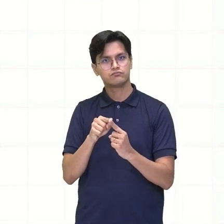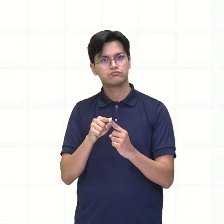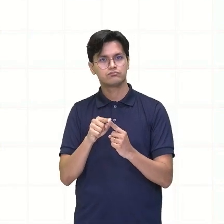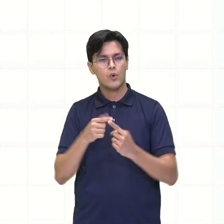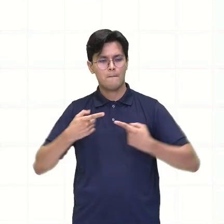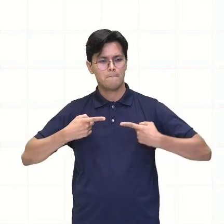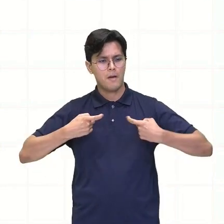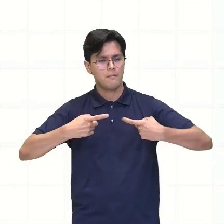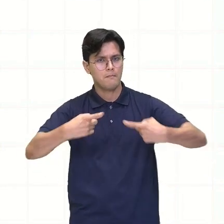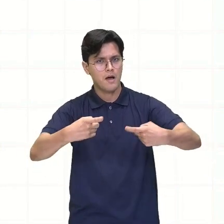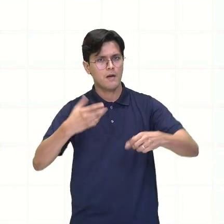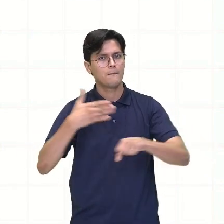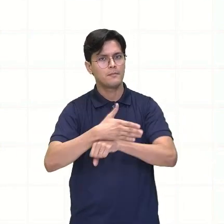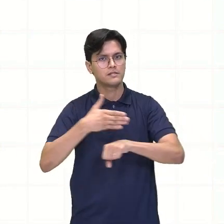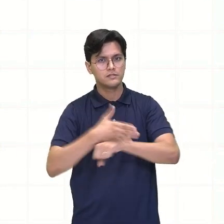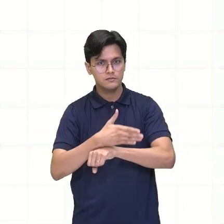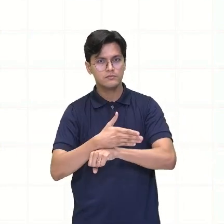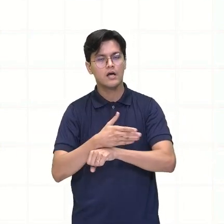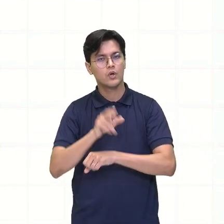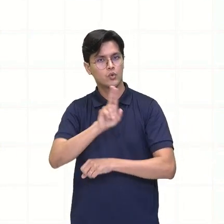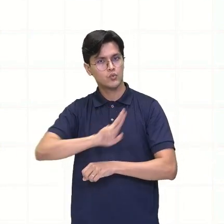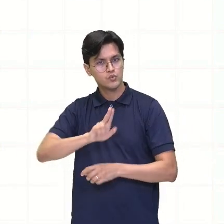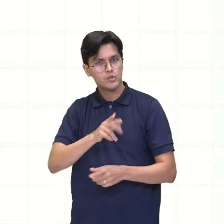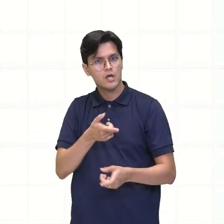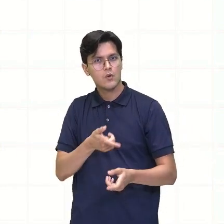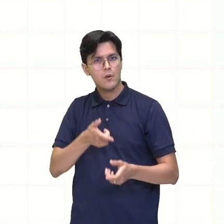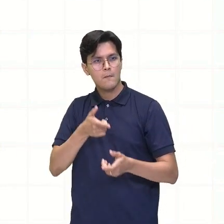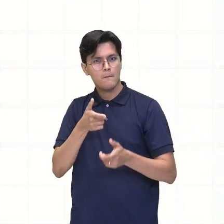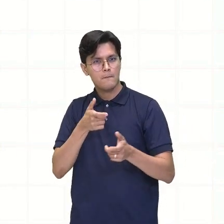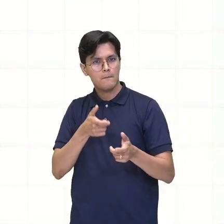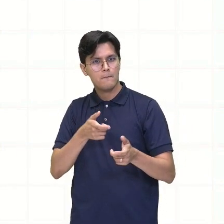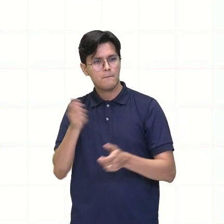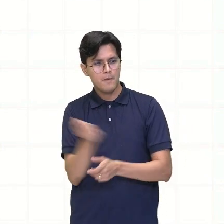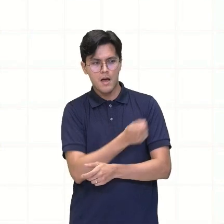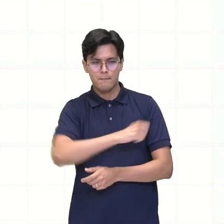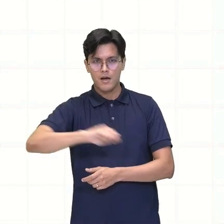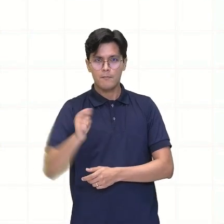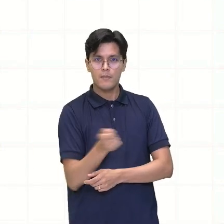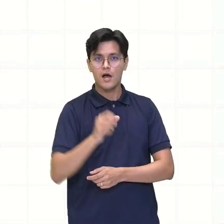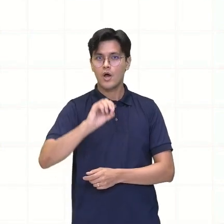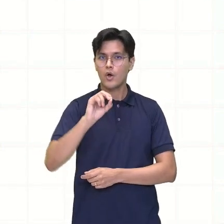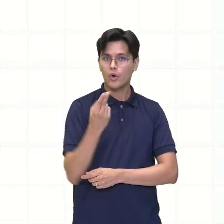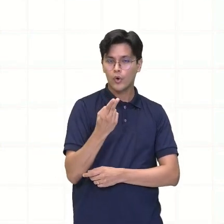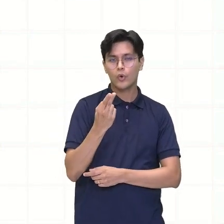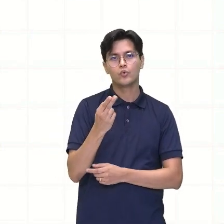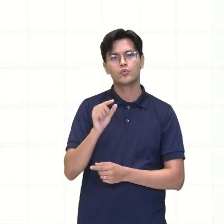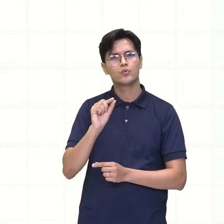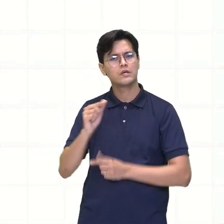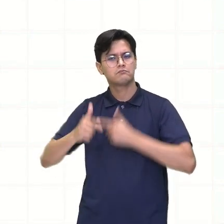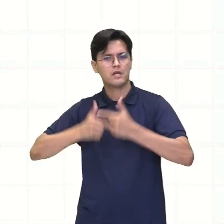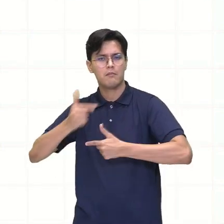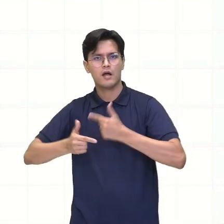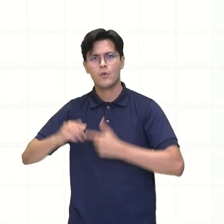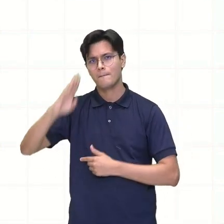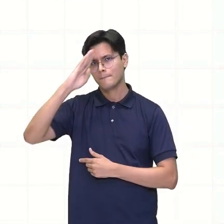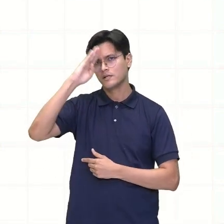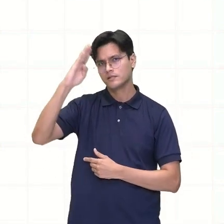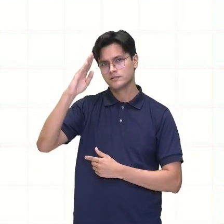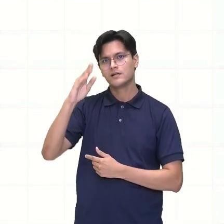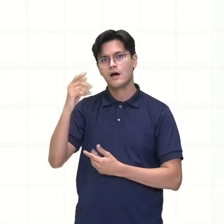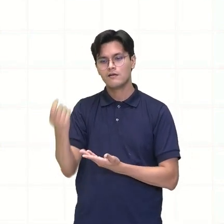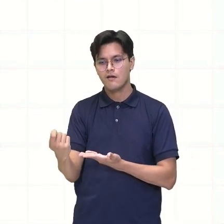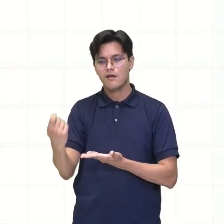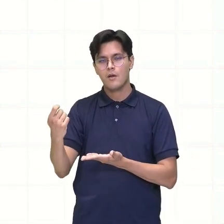ou realizar outras tarefas militares em troca de pagamento. Então, não